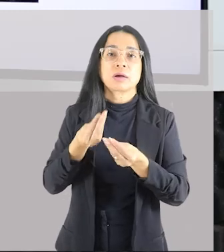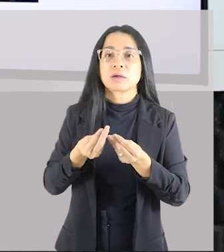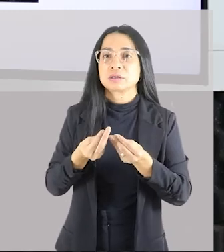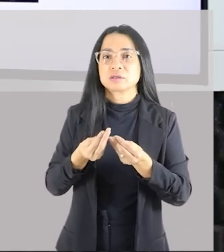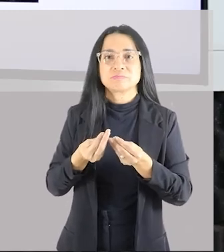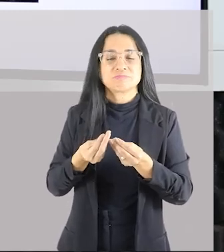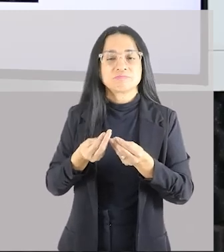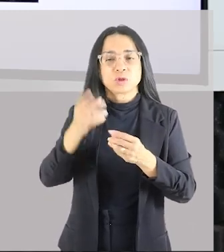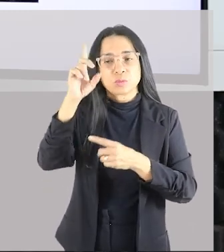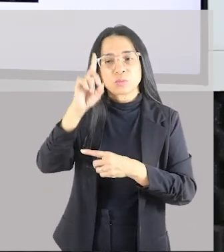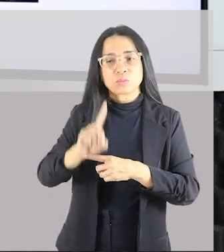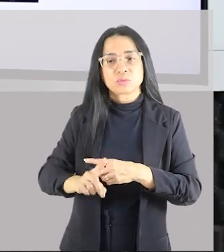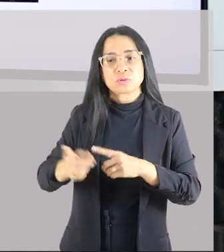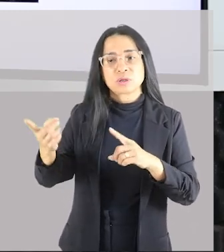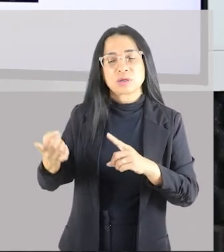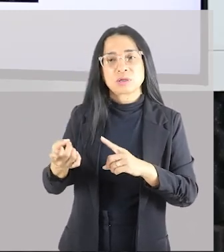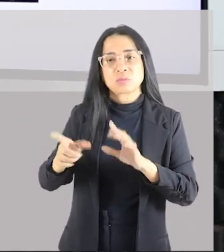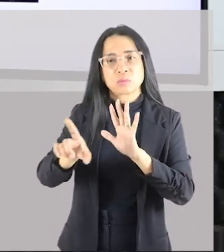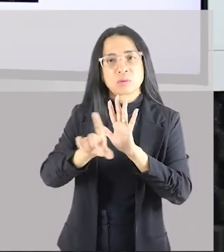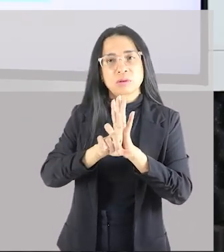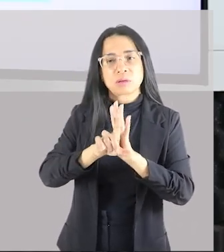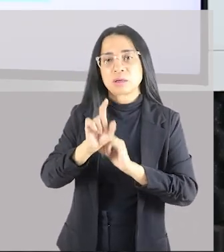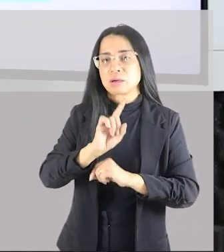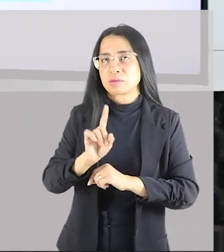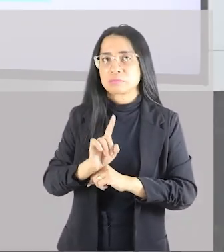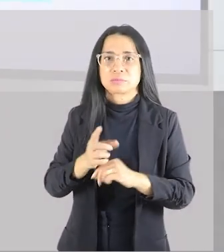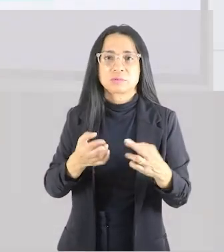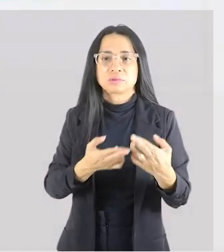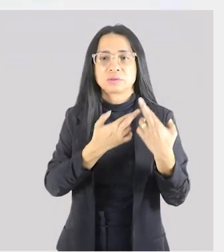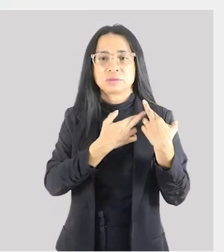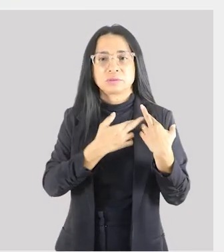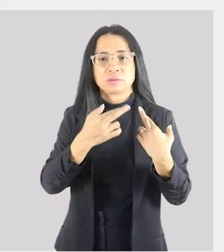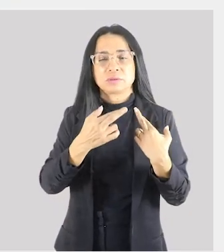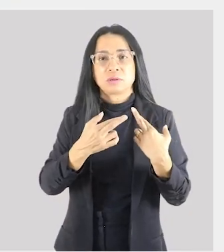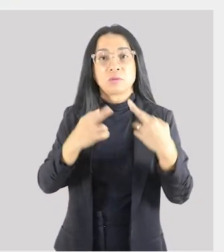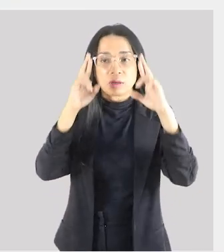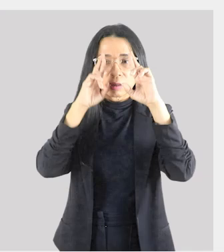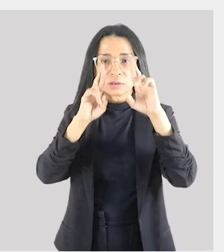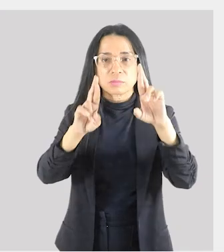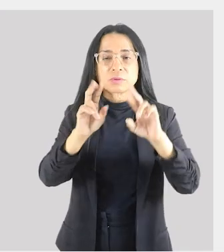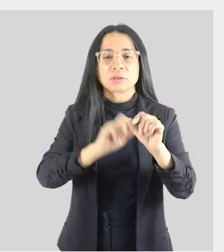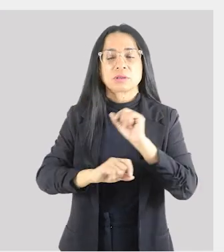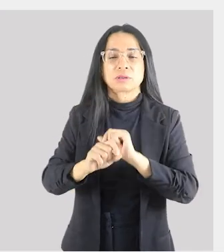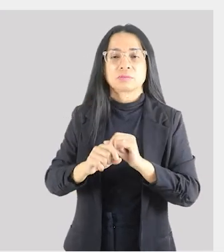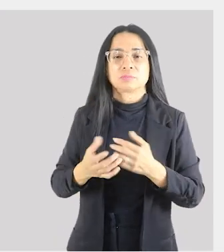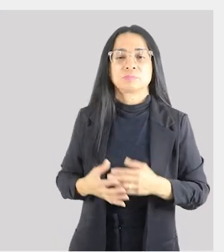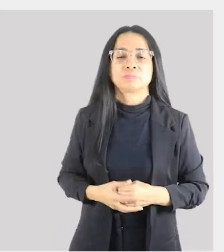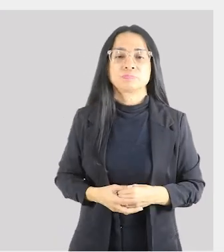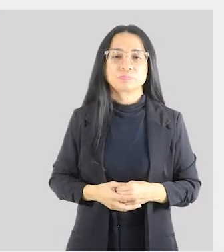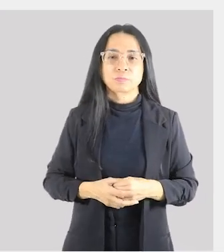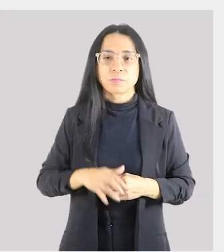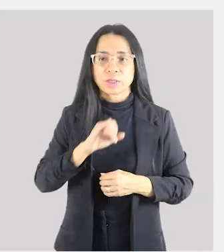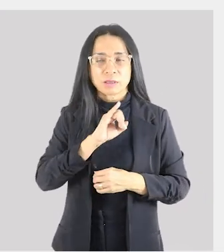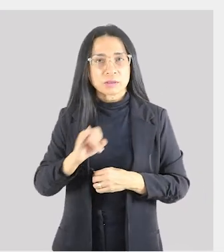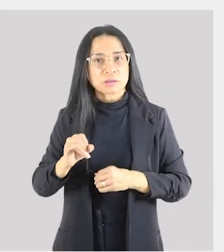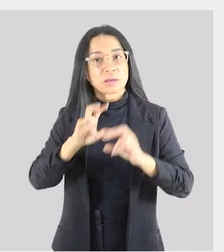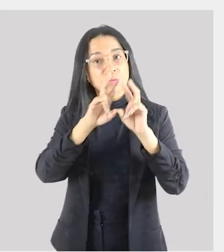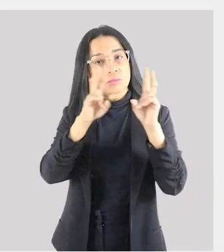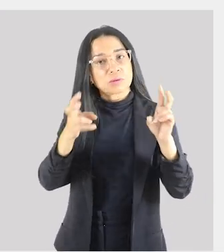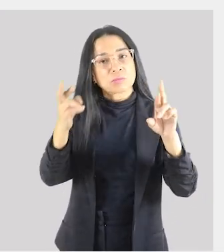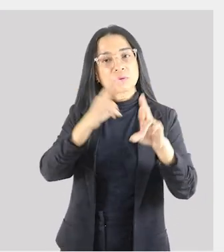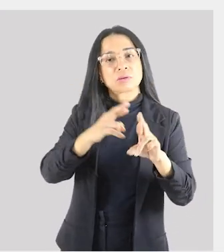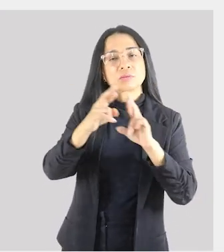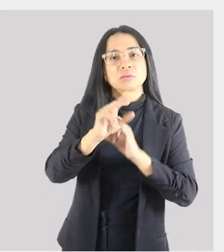direito positivado, como eu já expliquei para vocês, tem aí comprometido. E aí, se cair algum tema relacionado a